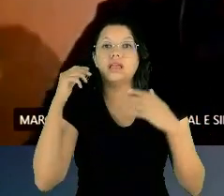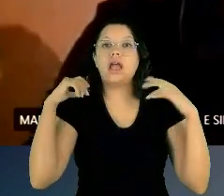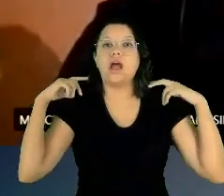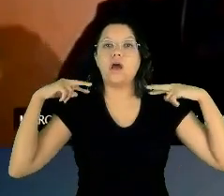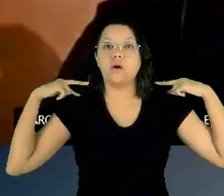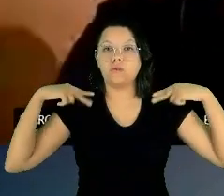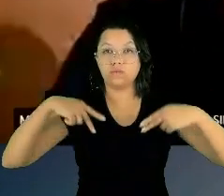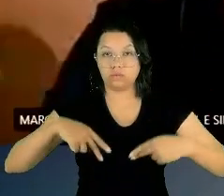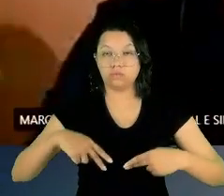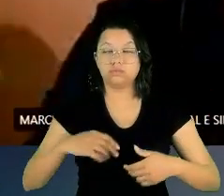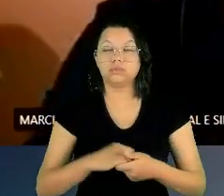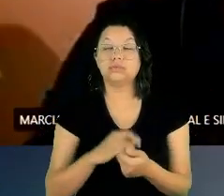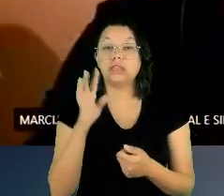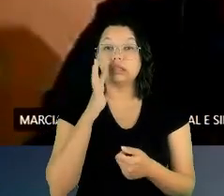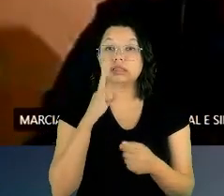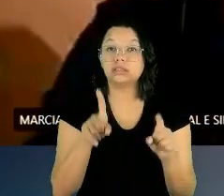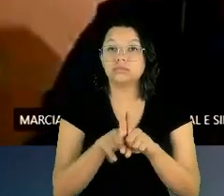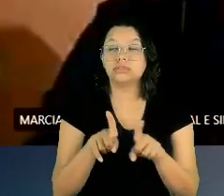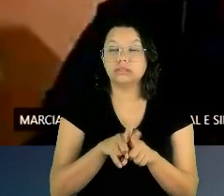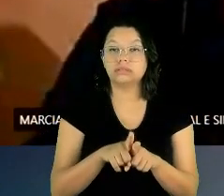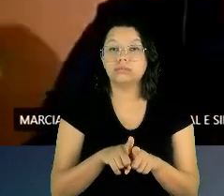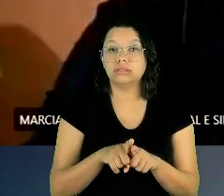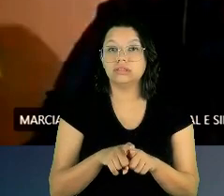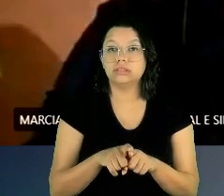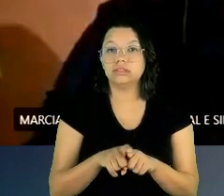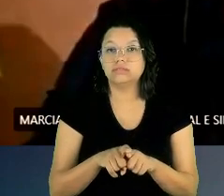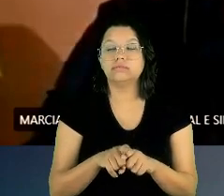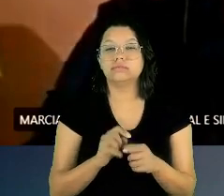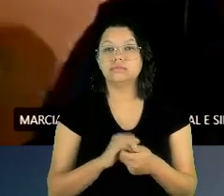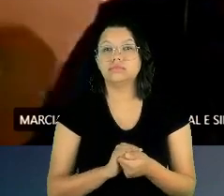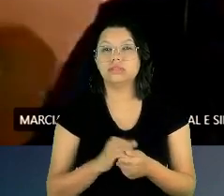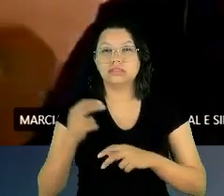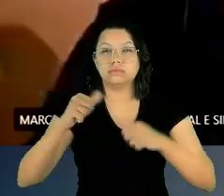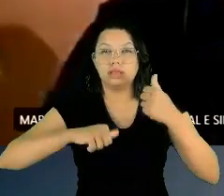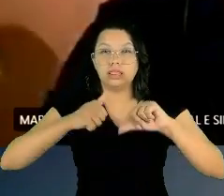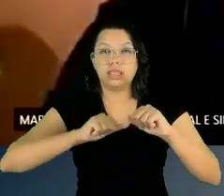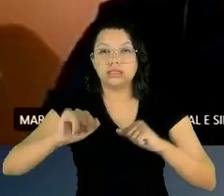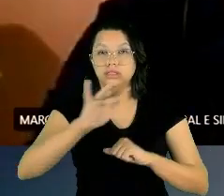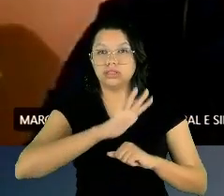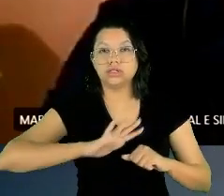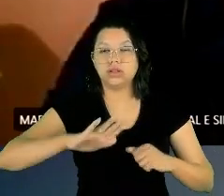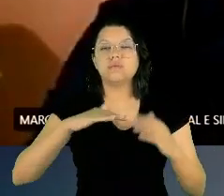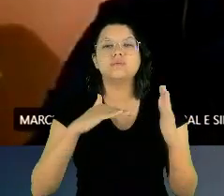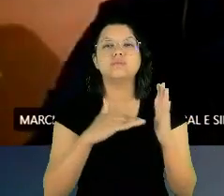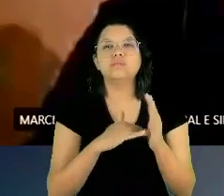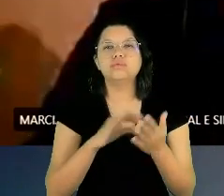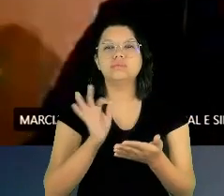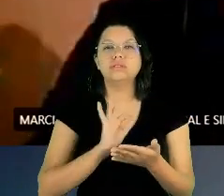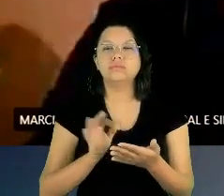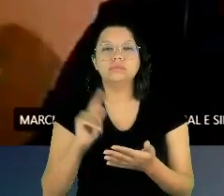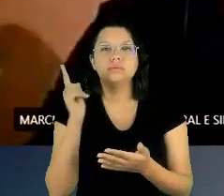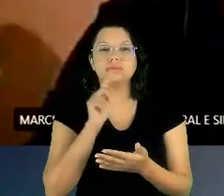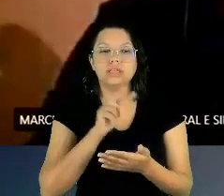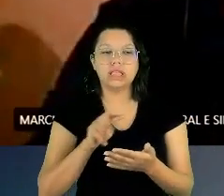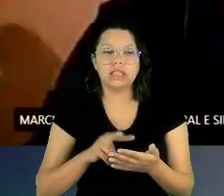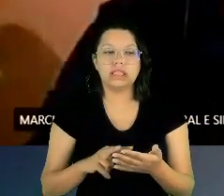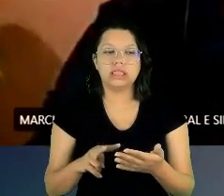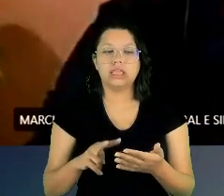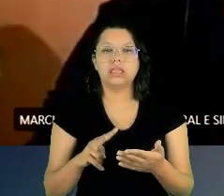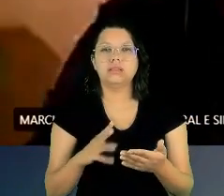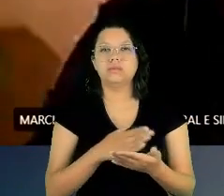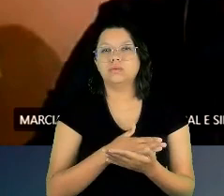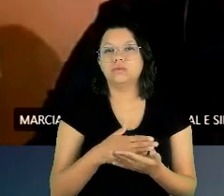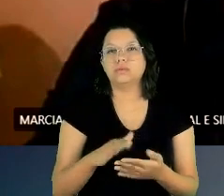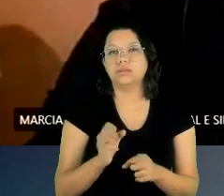Homem, que é bem legal também, que ele dá um panorama aí geral. O último que ele escreveu, que eu ainda não consegui ler,